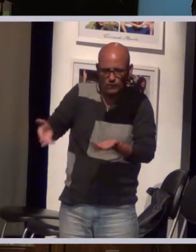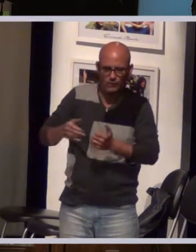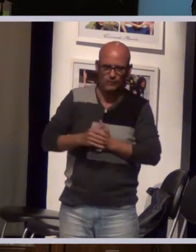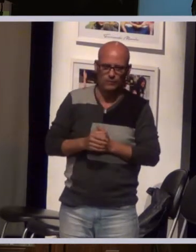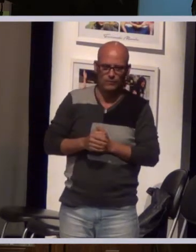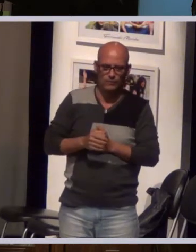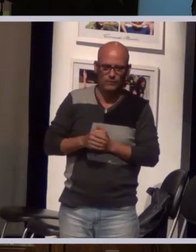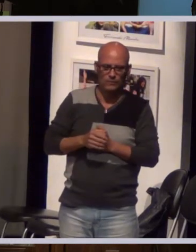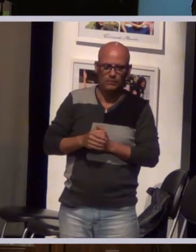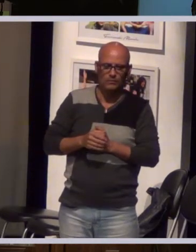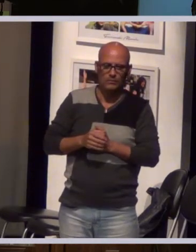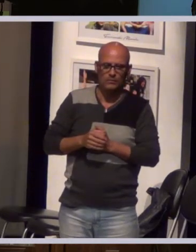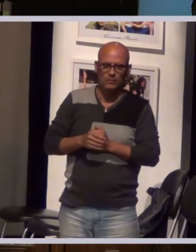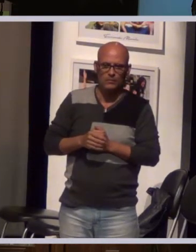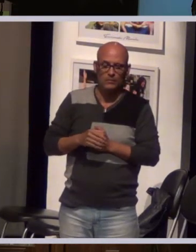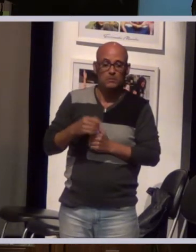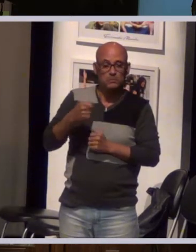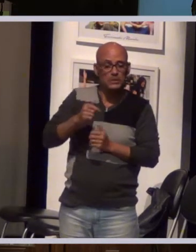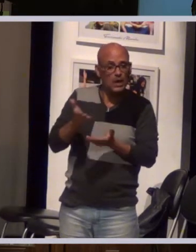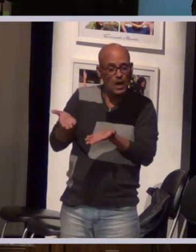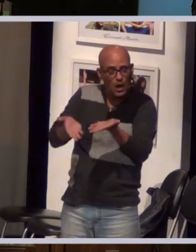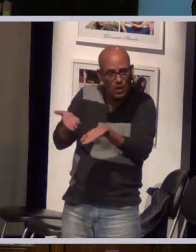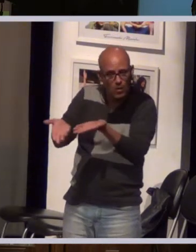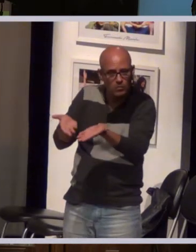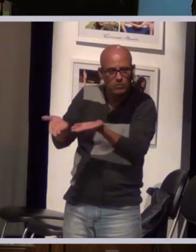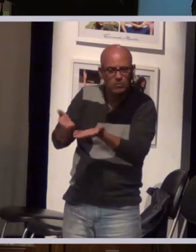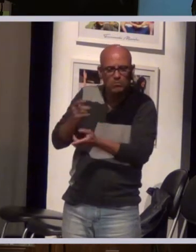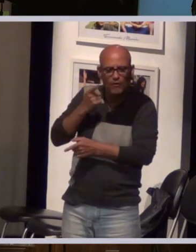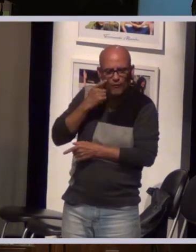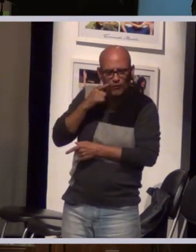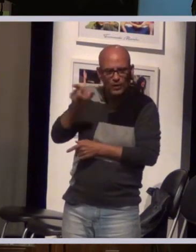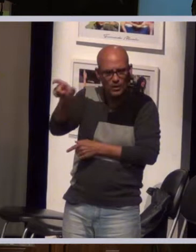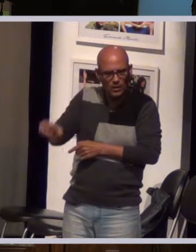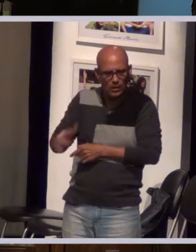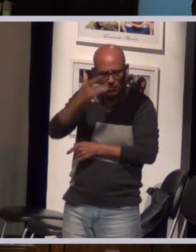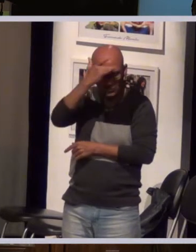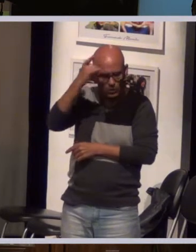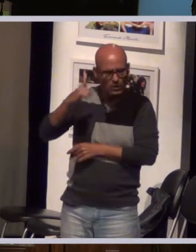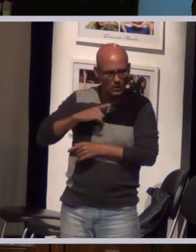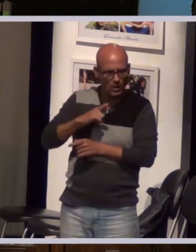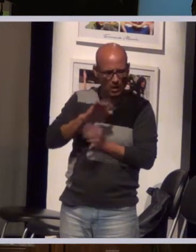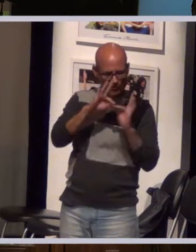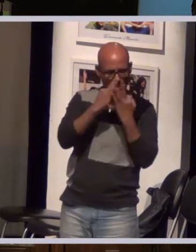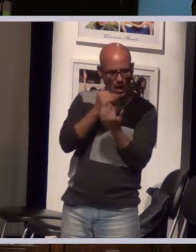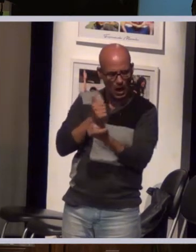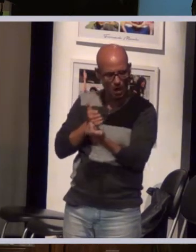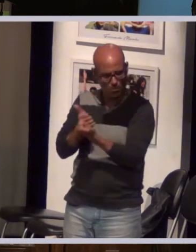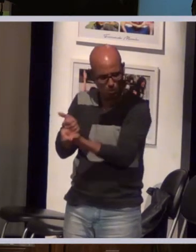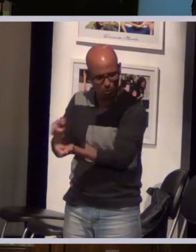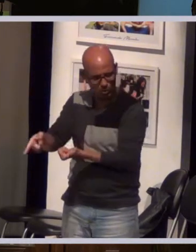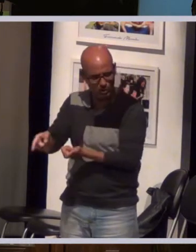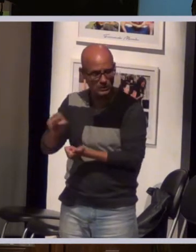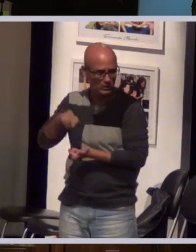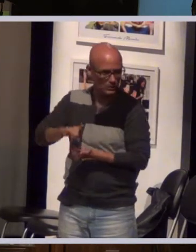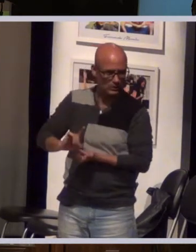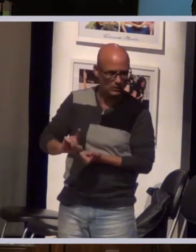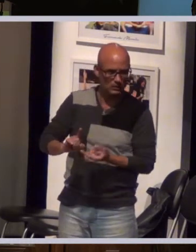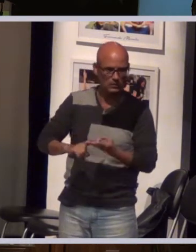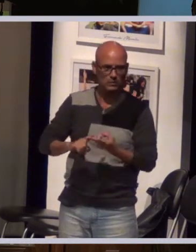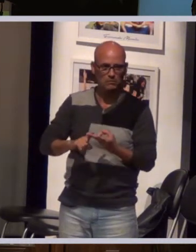Indica a necessidade do acompanhamento para verificar se o indivíduo tem um apoio familiar, além de